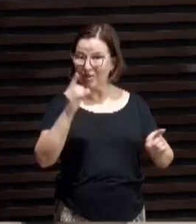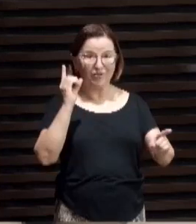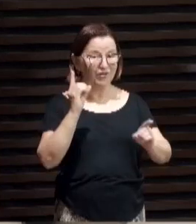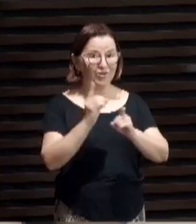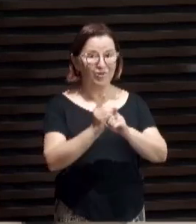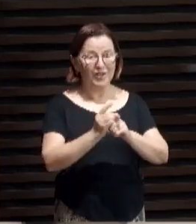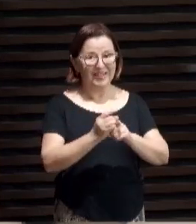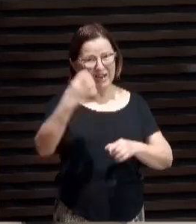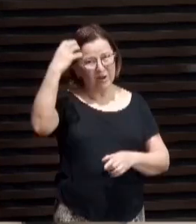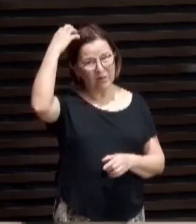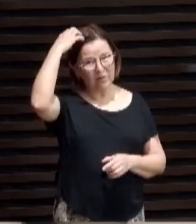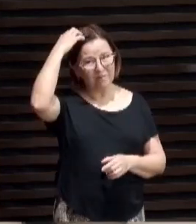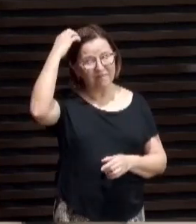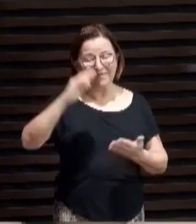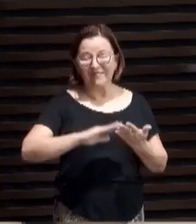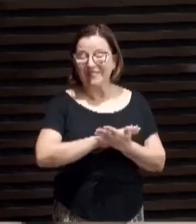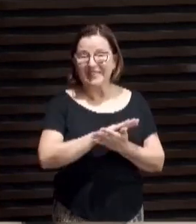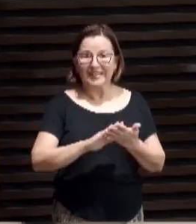Eles